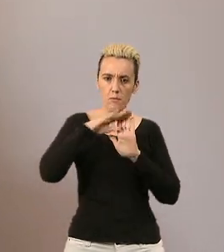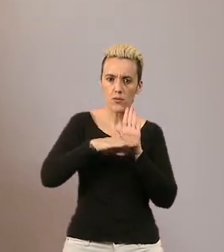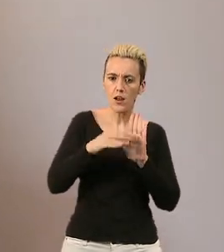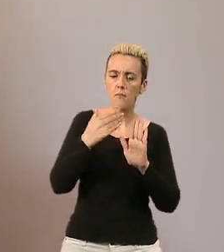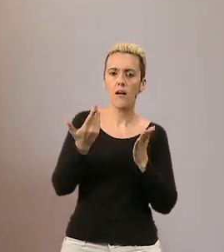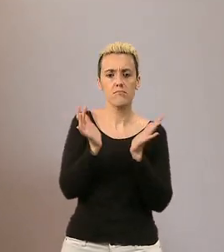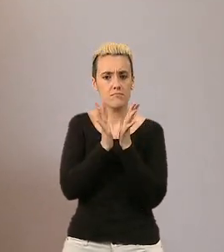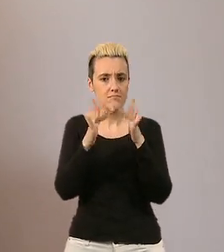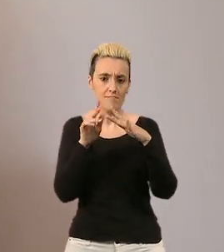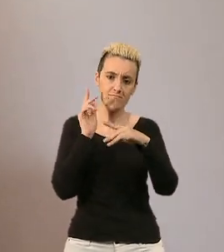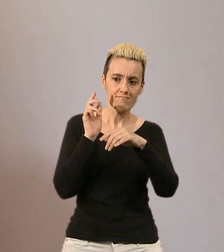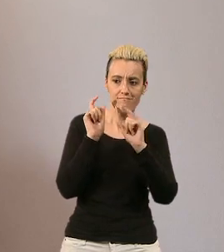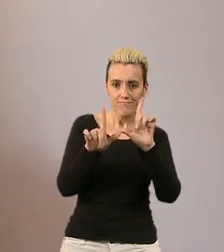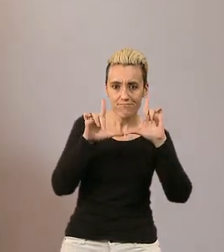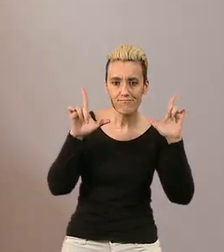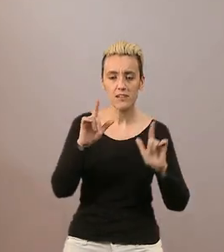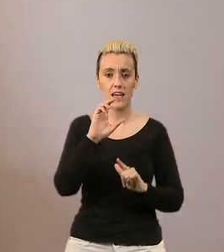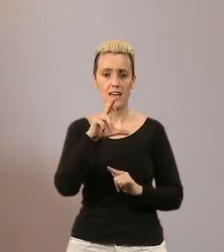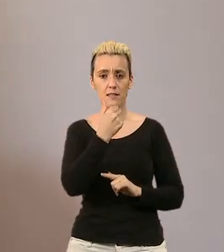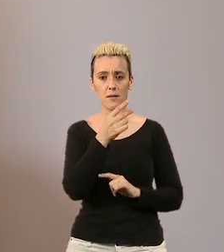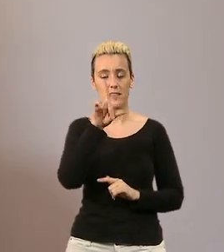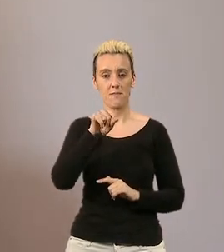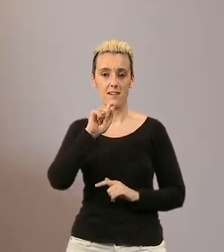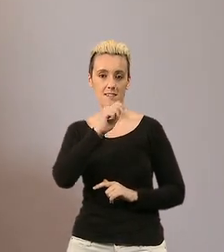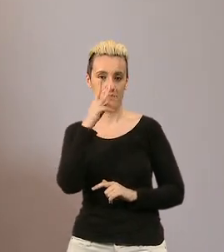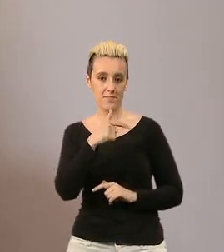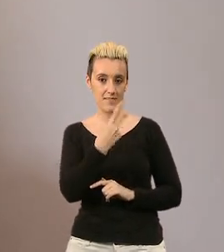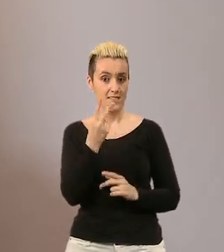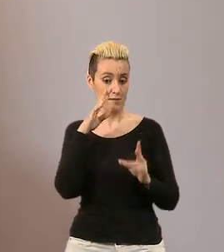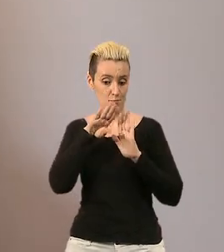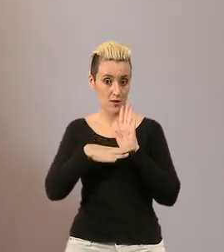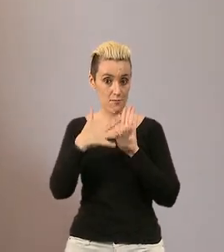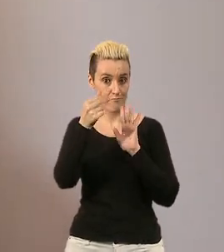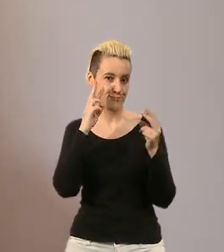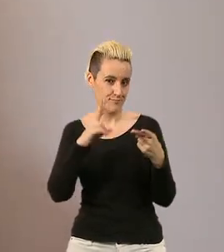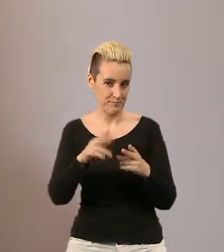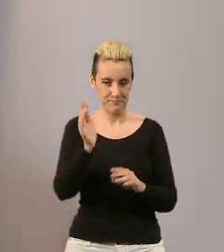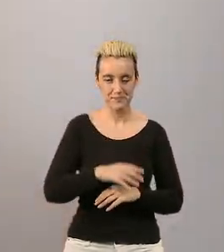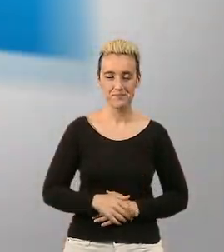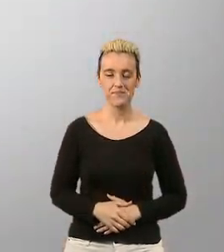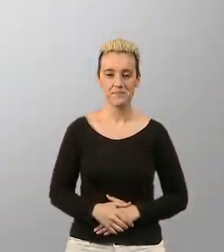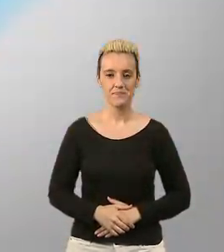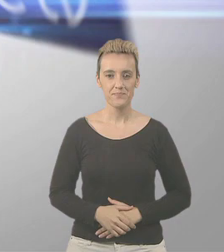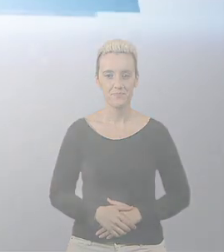emissões online nos canais da RTP e da ESEC TV. Marcamos encontro já no próximo programa.